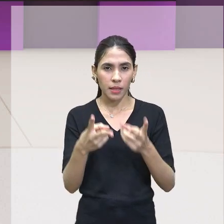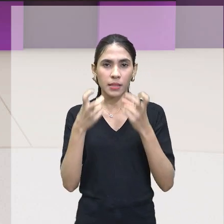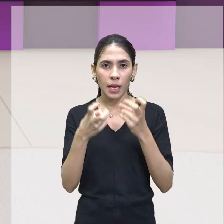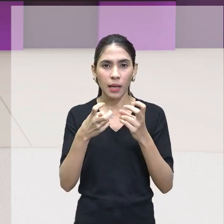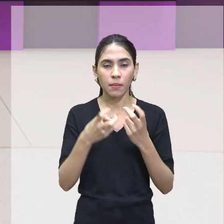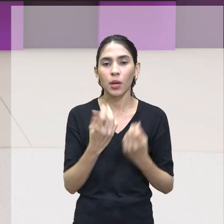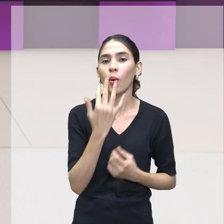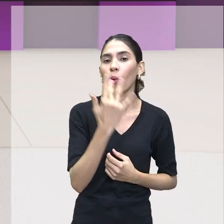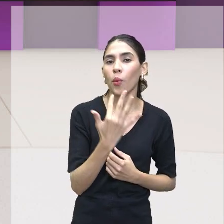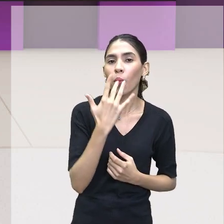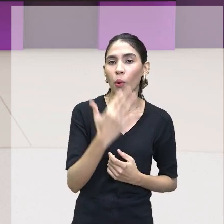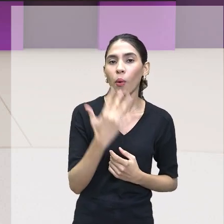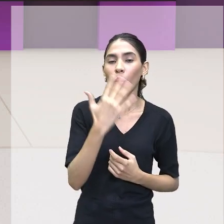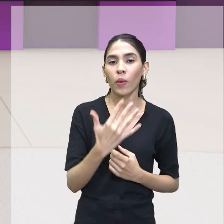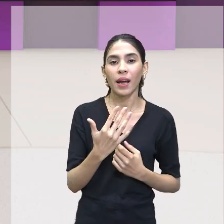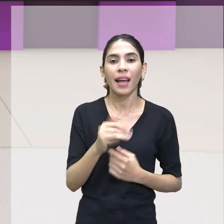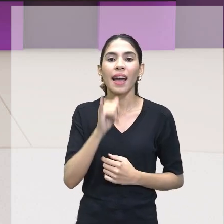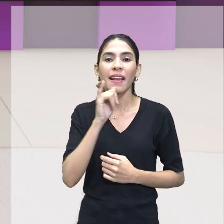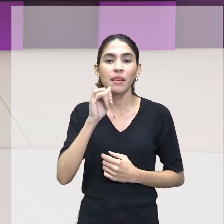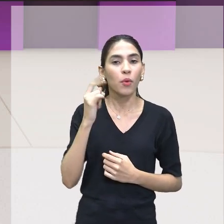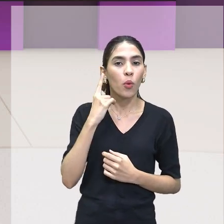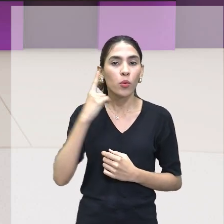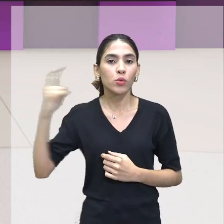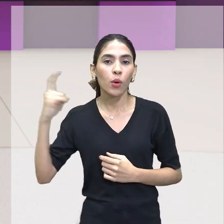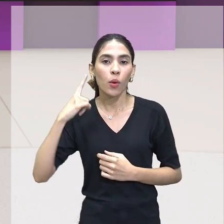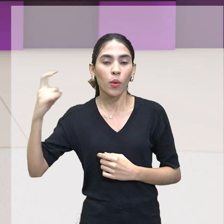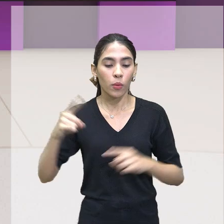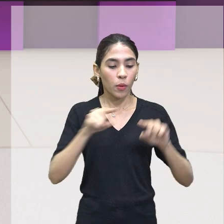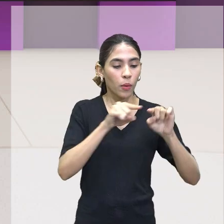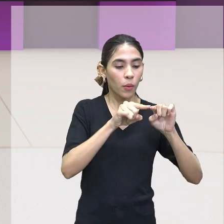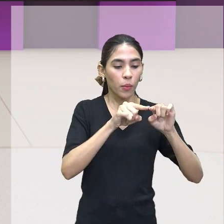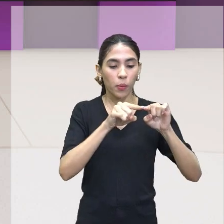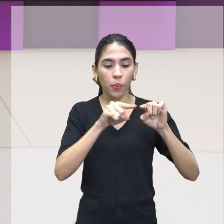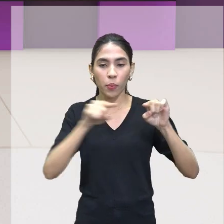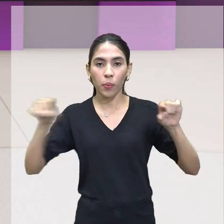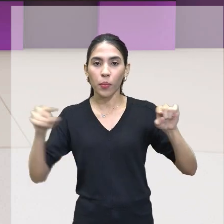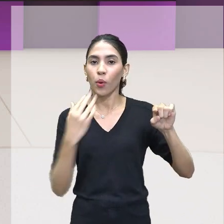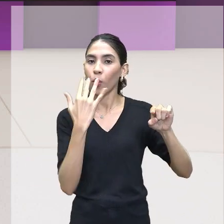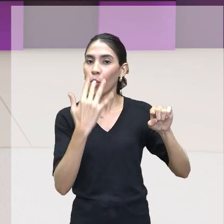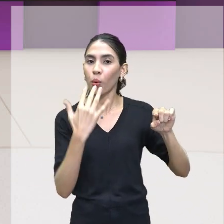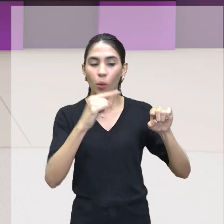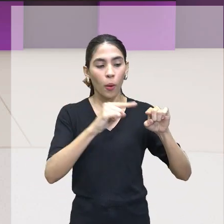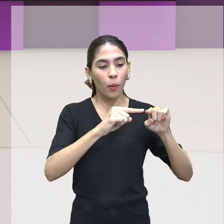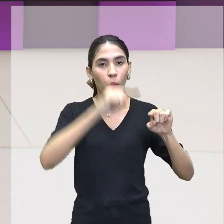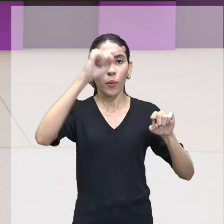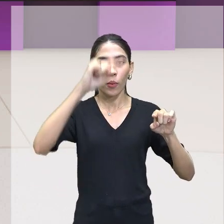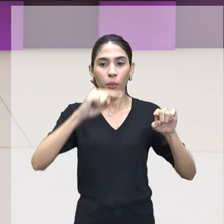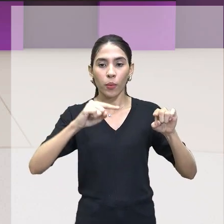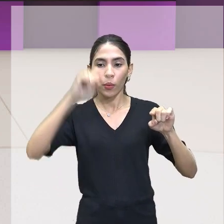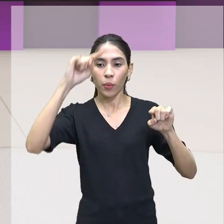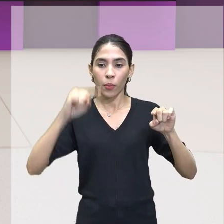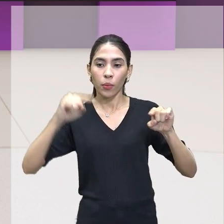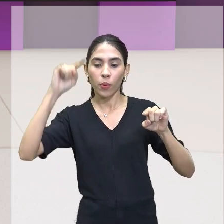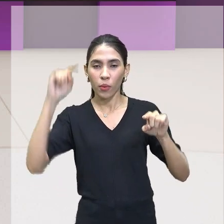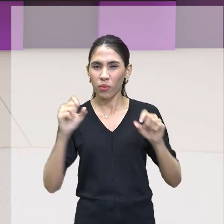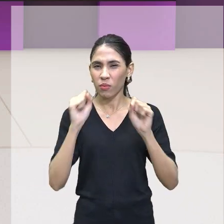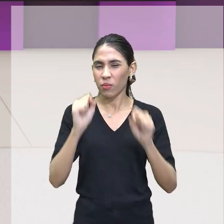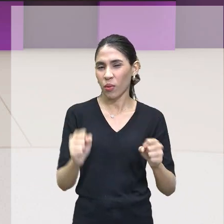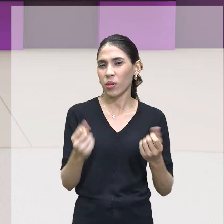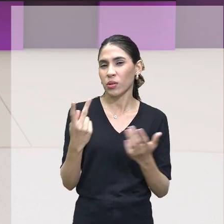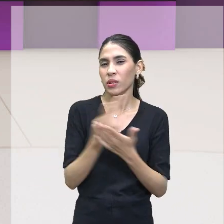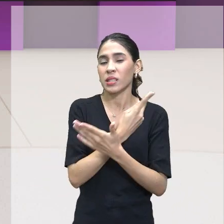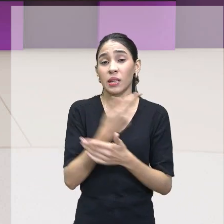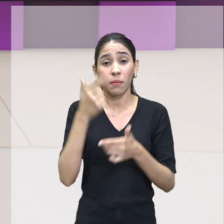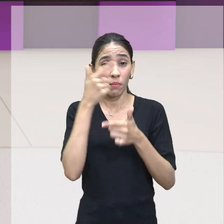que são emitidas, a intensidade desse som, elas podem aí gerar desconfortos e também problemas, certo? Por isso